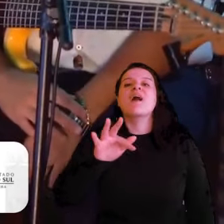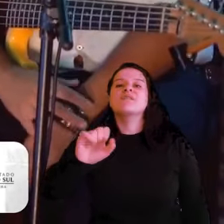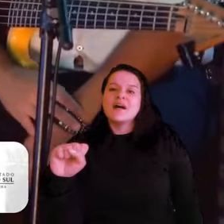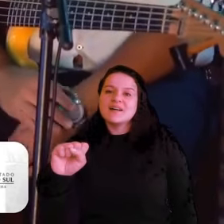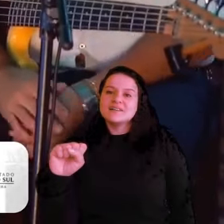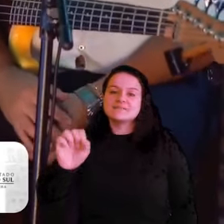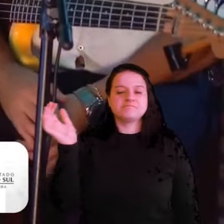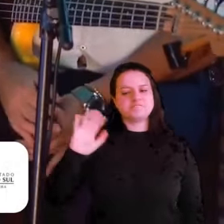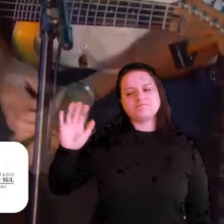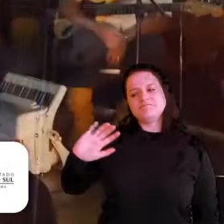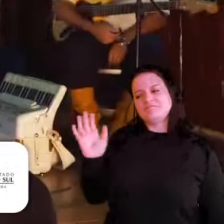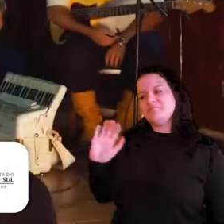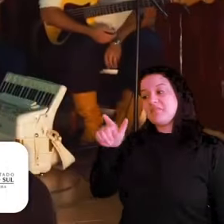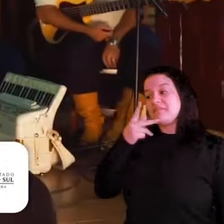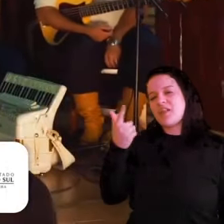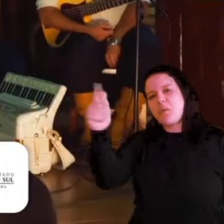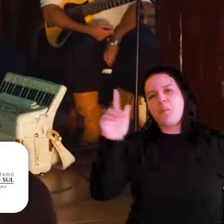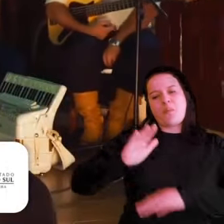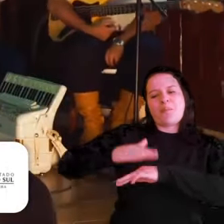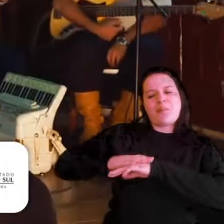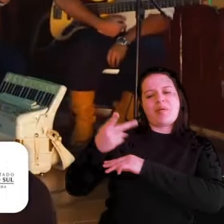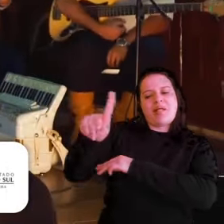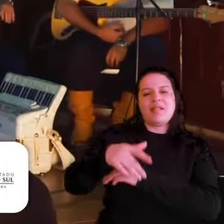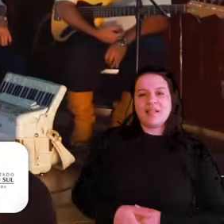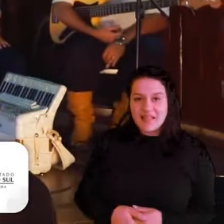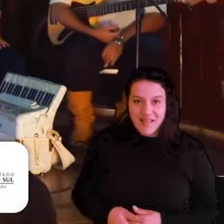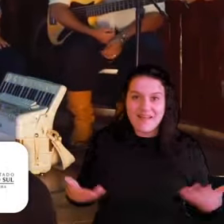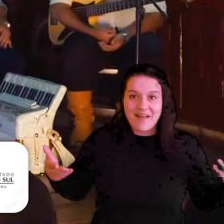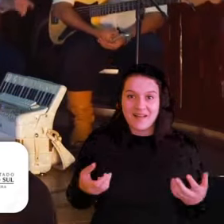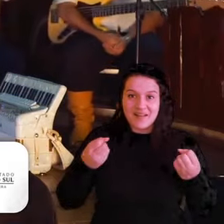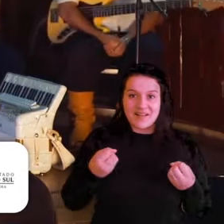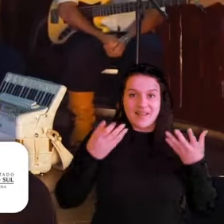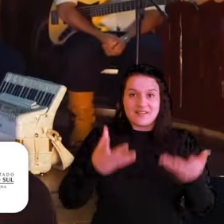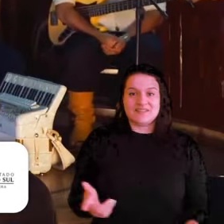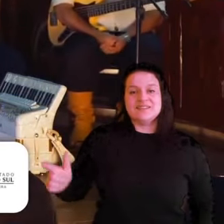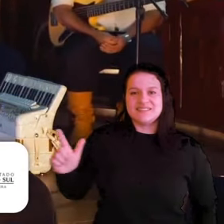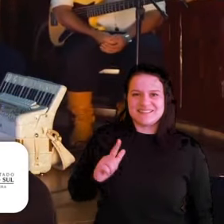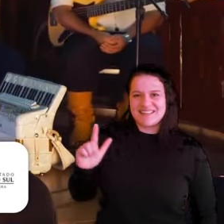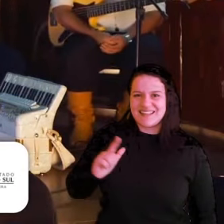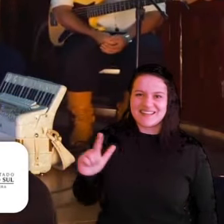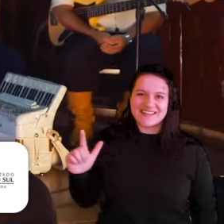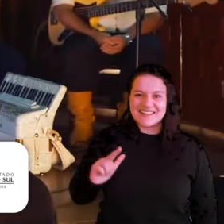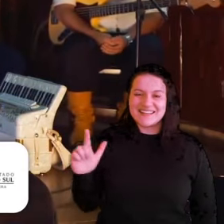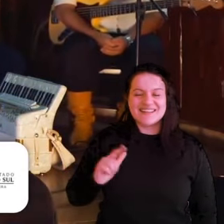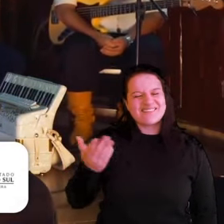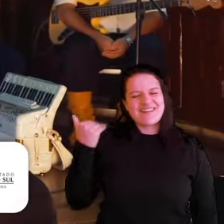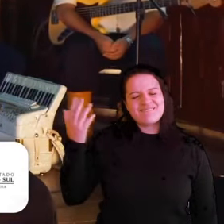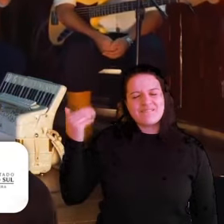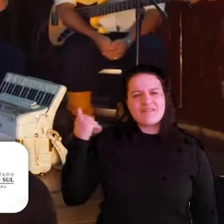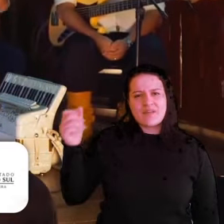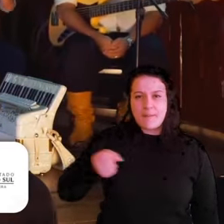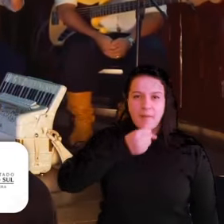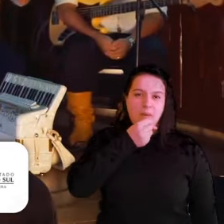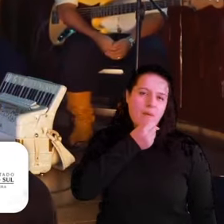FS. Aí, Bueno, aí tu fala com ele. FS. E o Chiquito vem com um recadinho ali ou não? Tem recadinho? Ah,